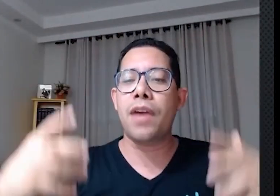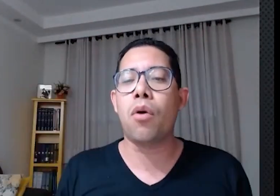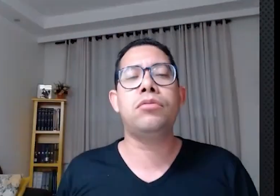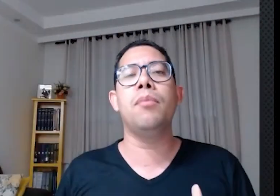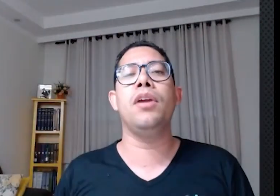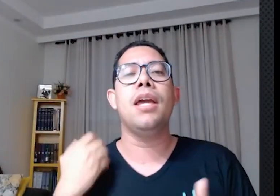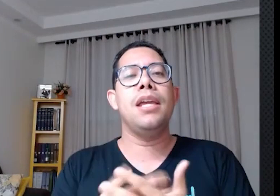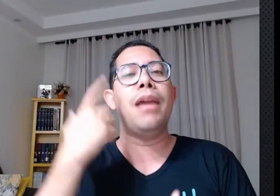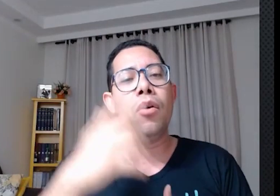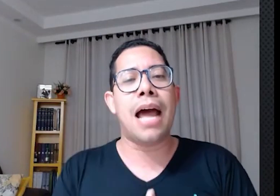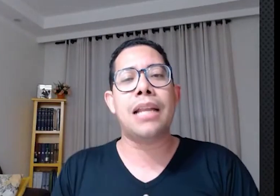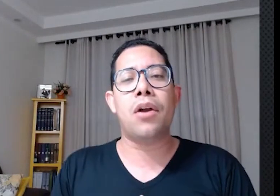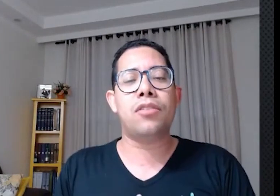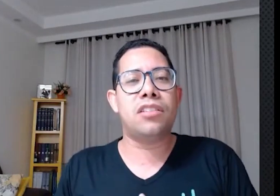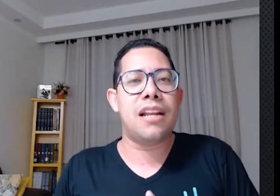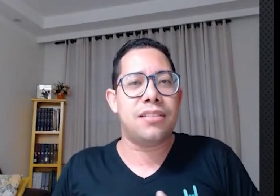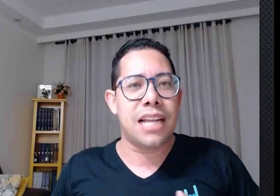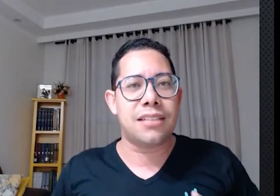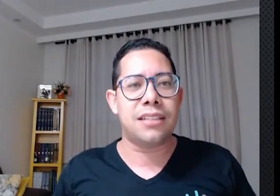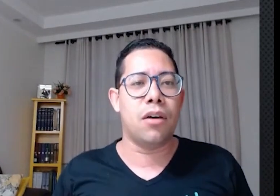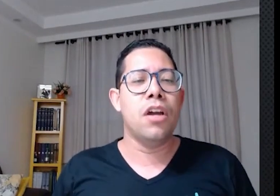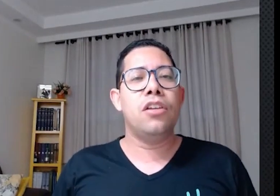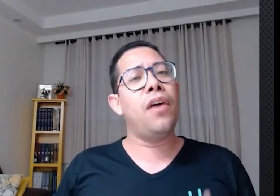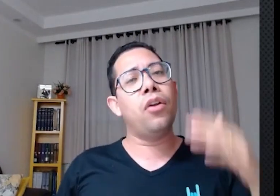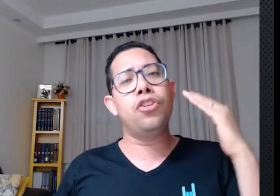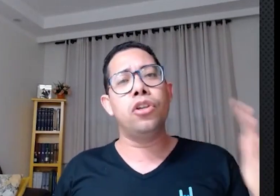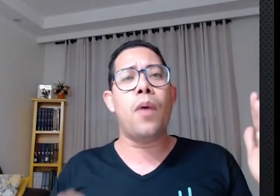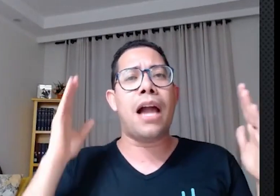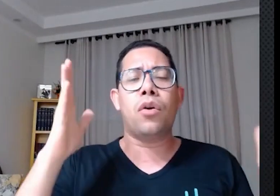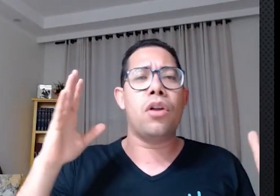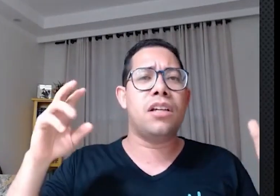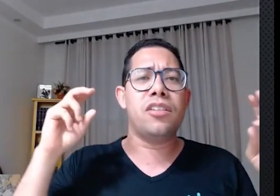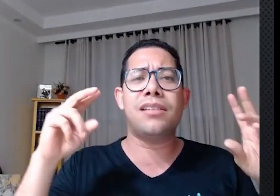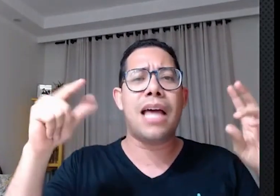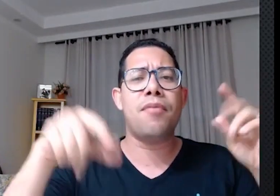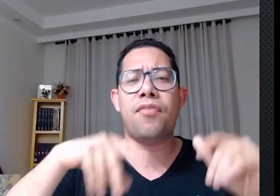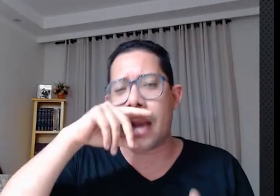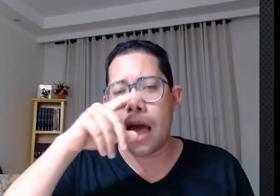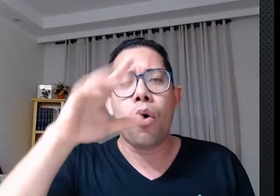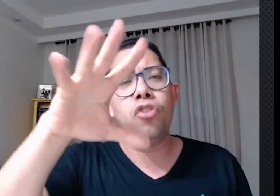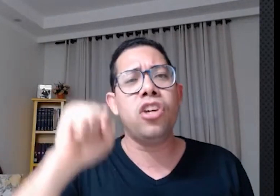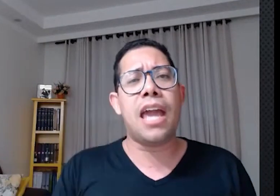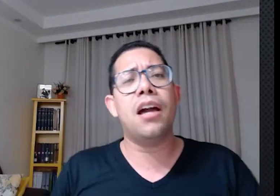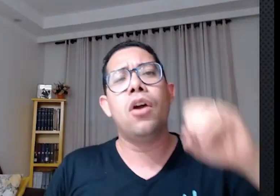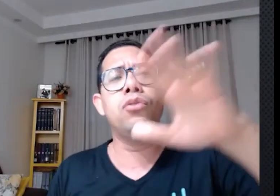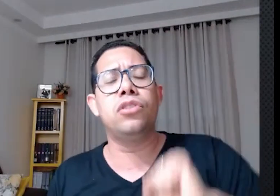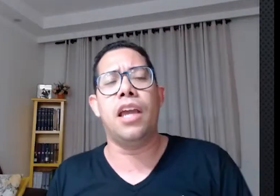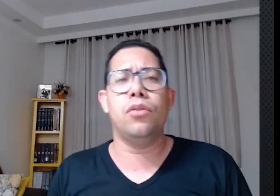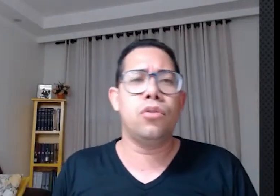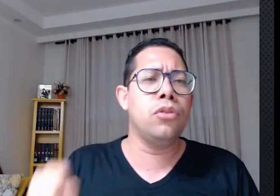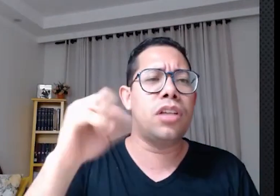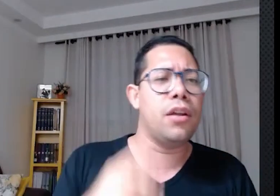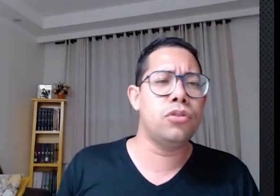então isso vai contribuir e melhorar na hora da sua sinalização. Se falou de Josué, a crônica, você já sabe, vai falar ou de guerra ou